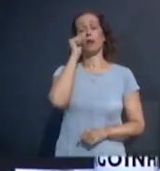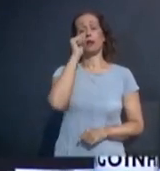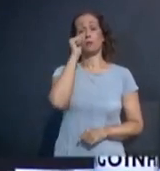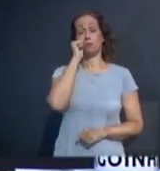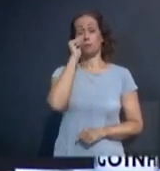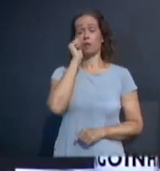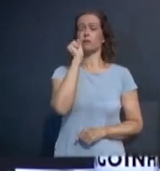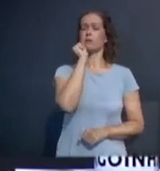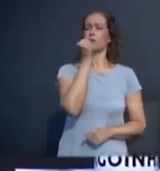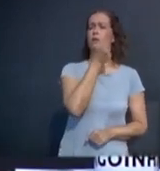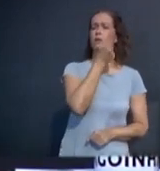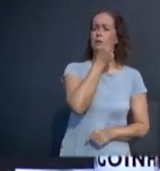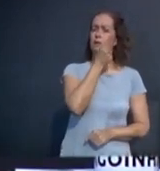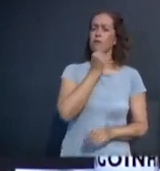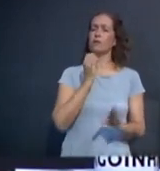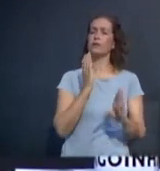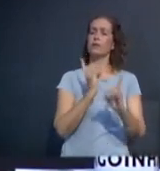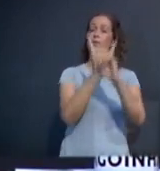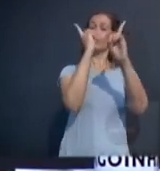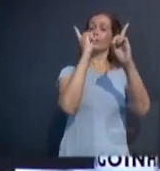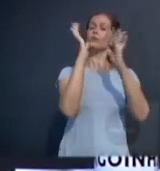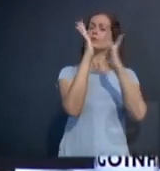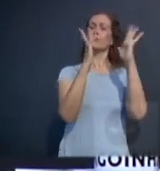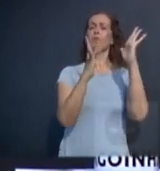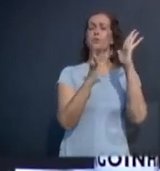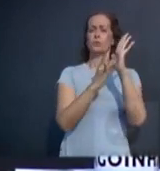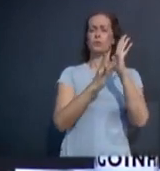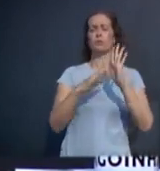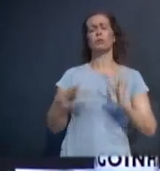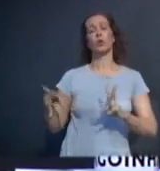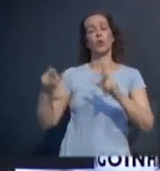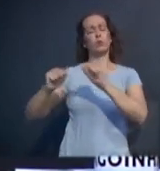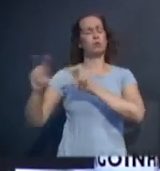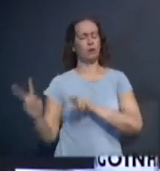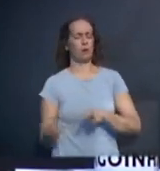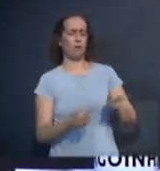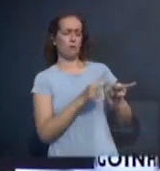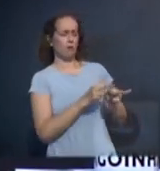podiam ver algo tão diferente na vida dela. E diz aqui,